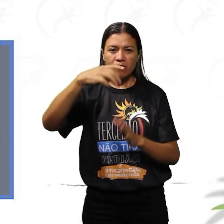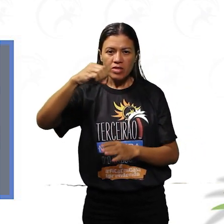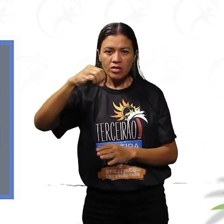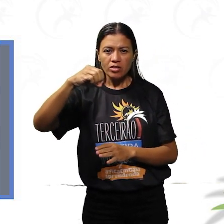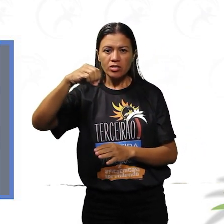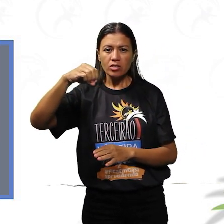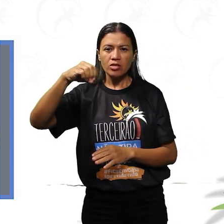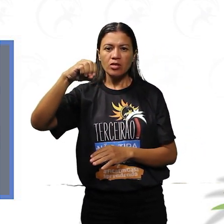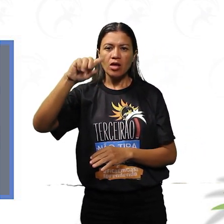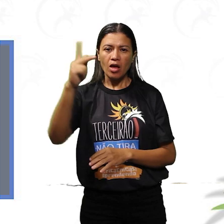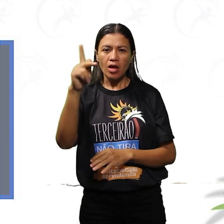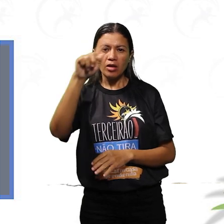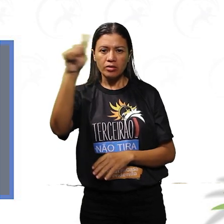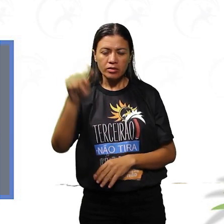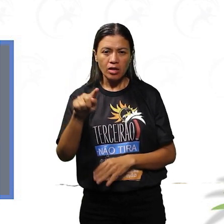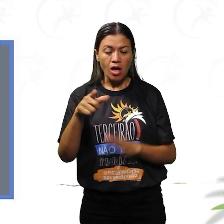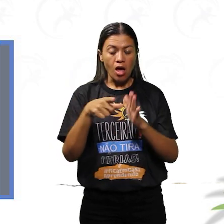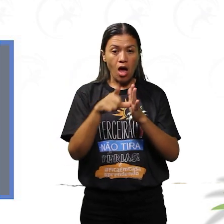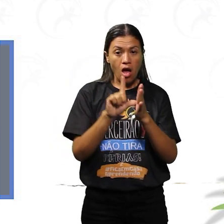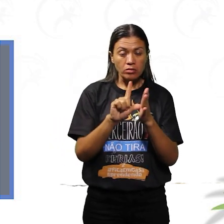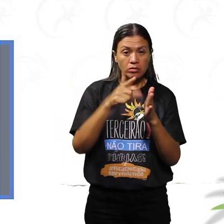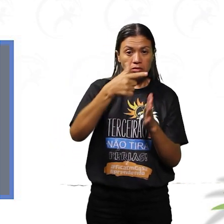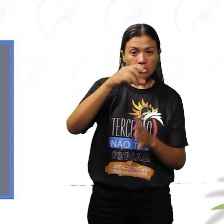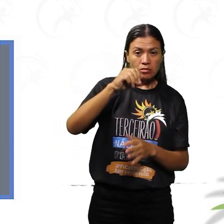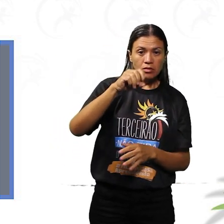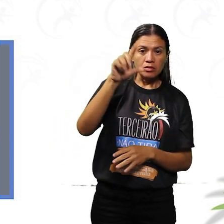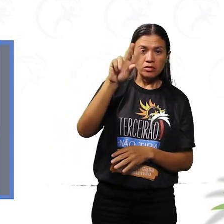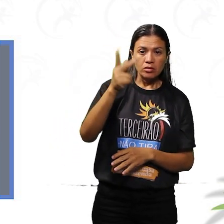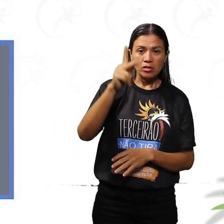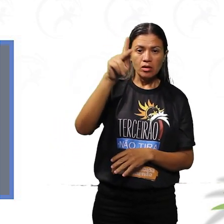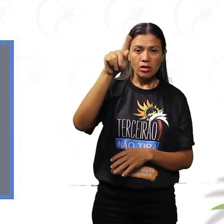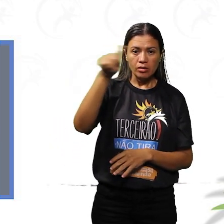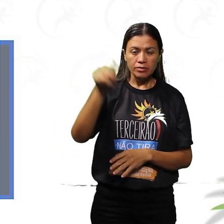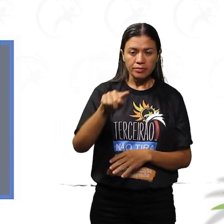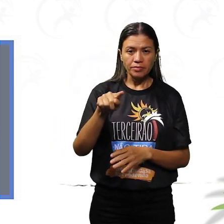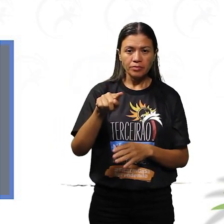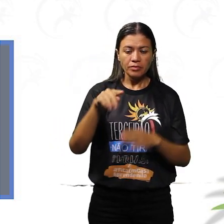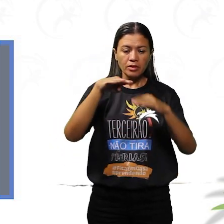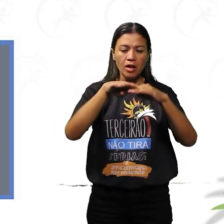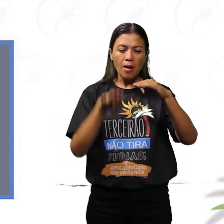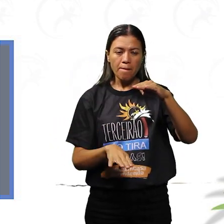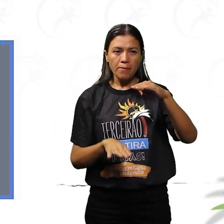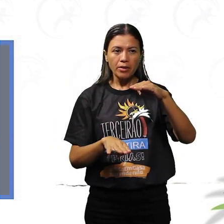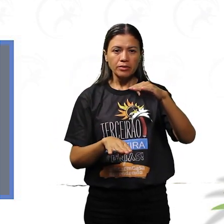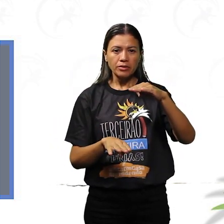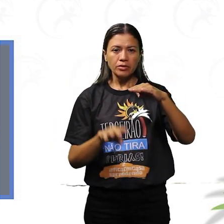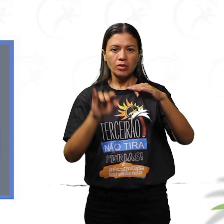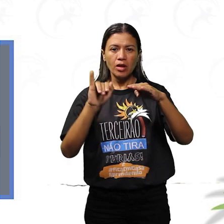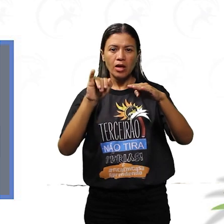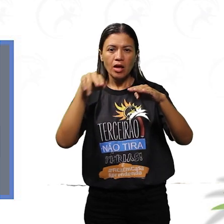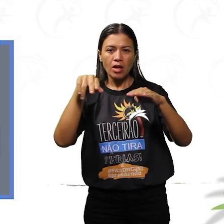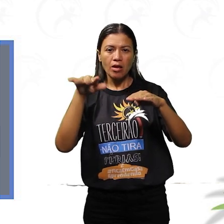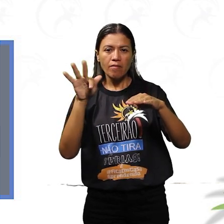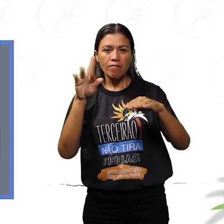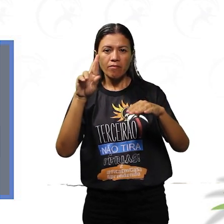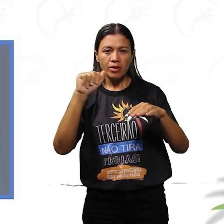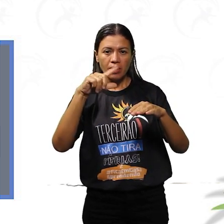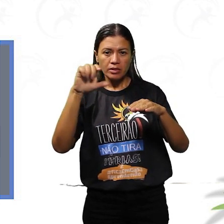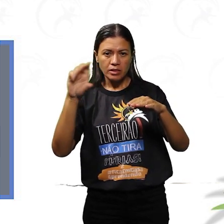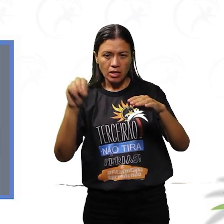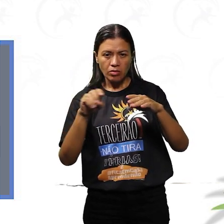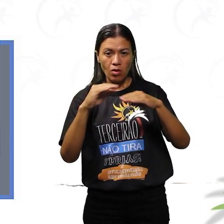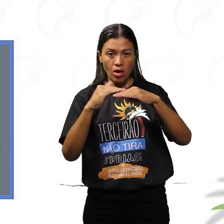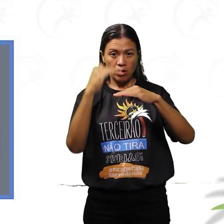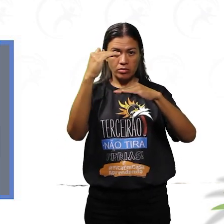certo? Antes de 20 Hz, abaixo de 20 Hz, a gente costuma chamar de infrassom, e acima